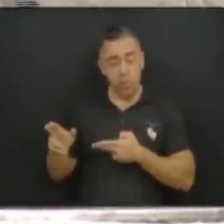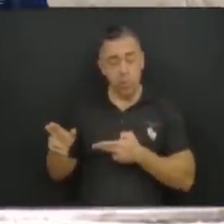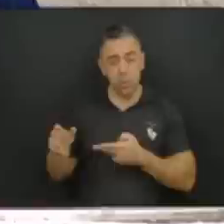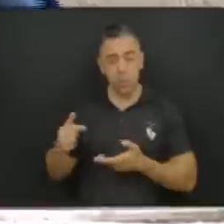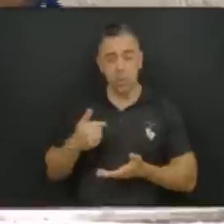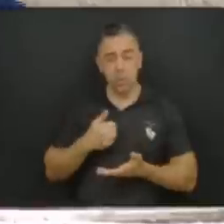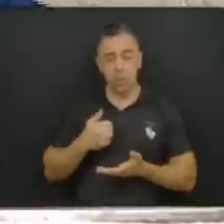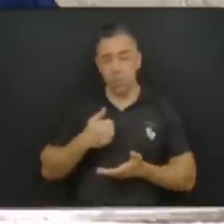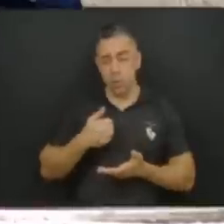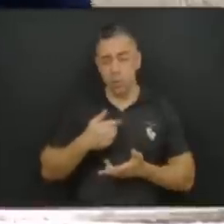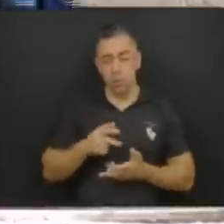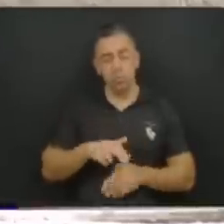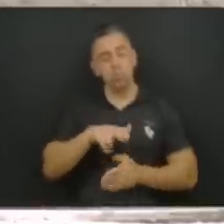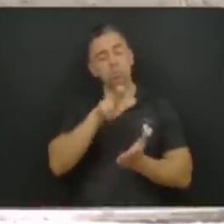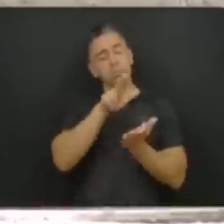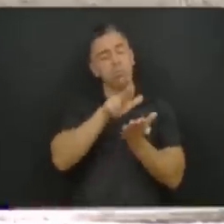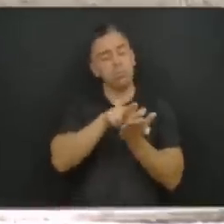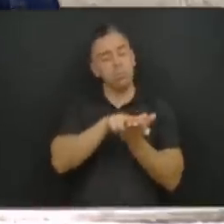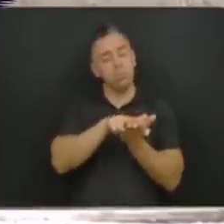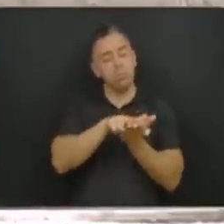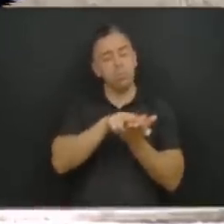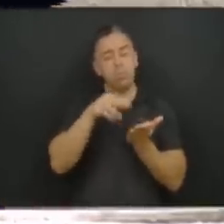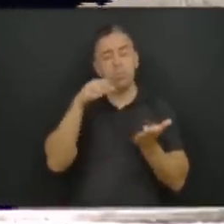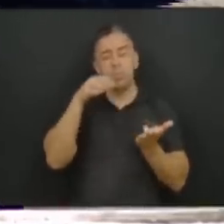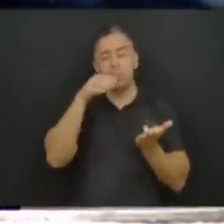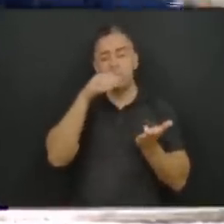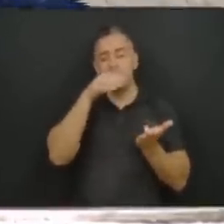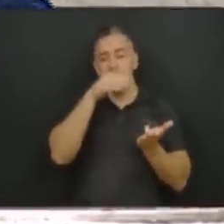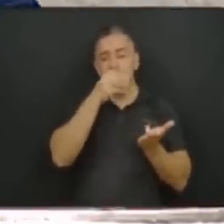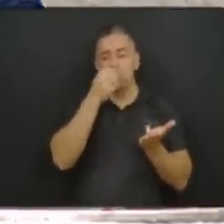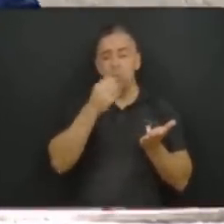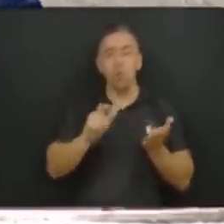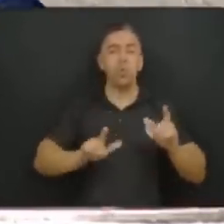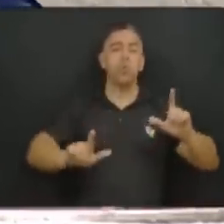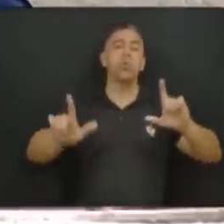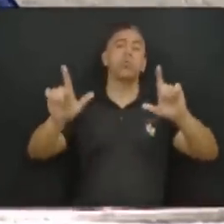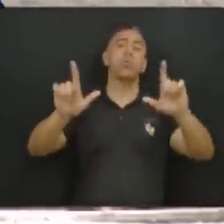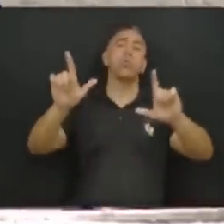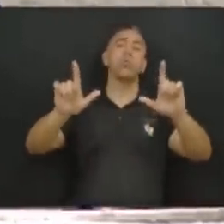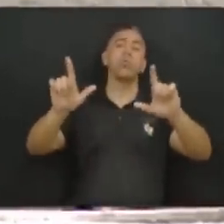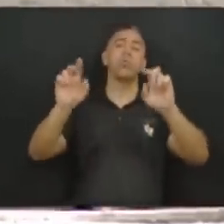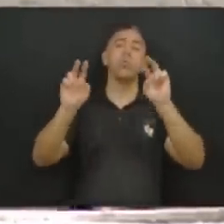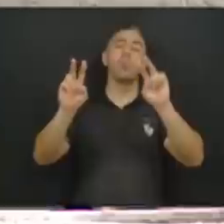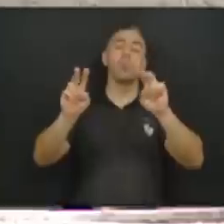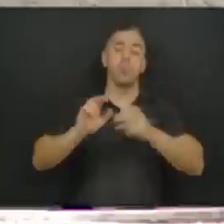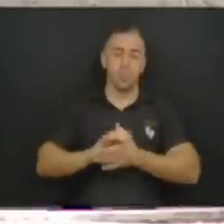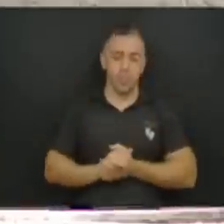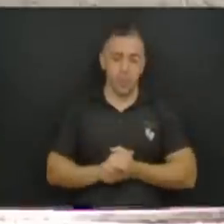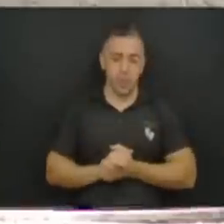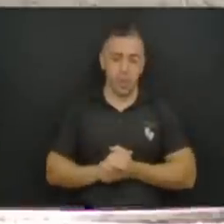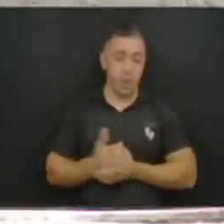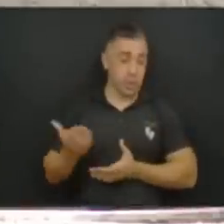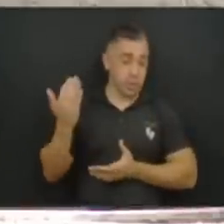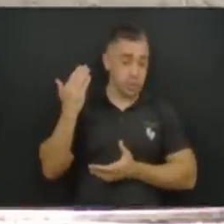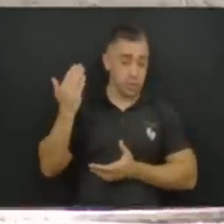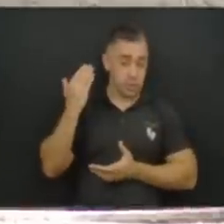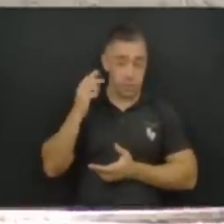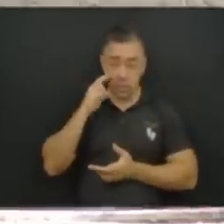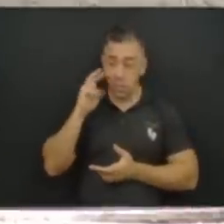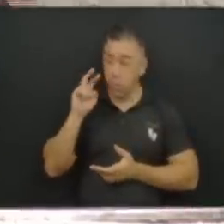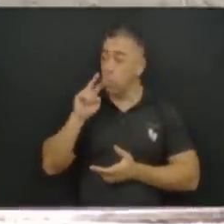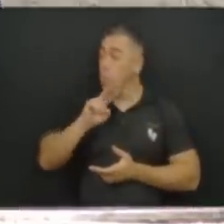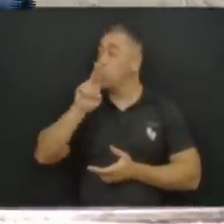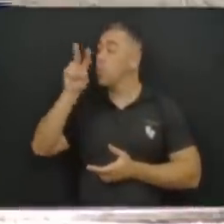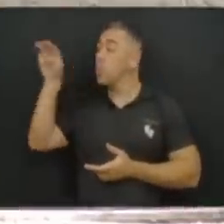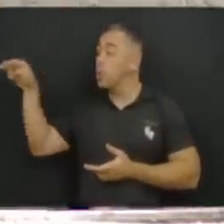galo deitada Não entendi uma bela de uma televisão é que antigamente olhava da Cia que